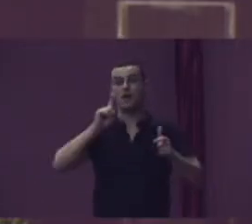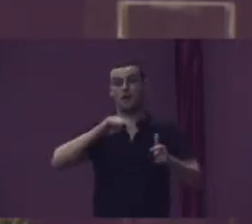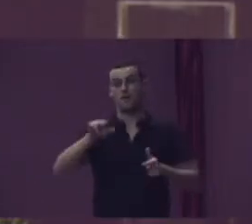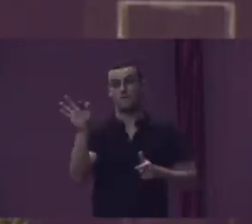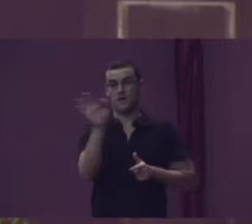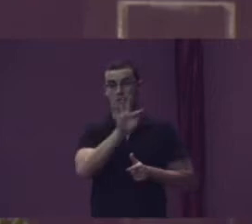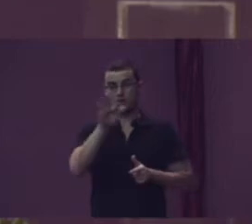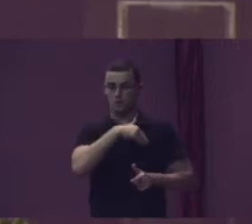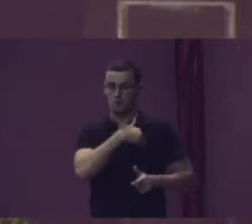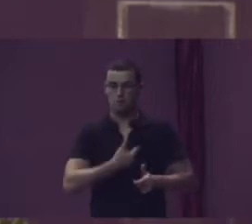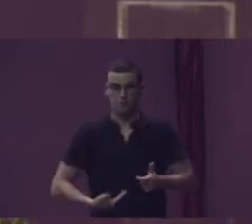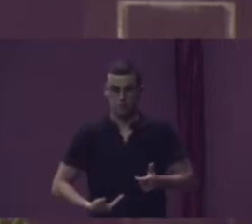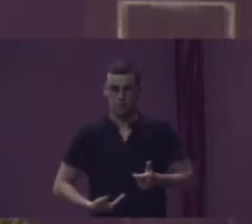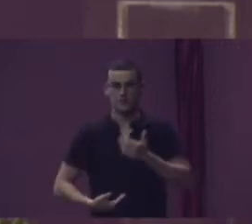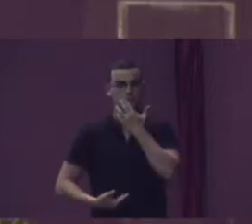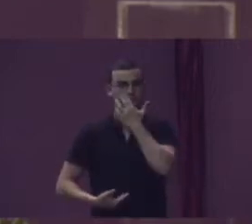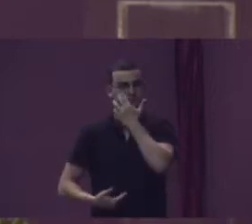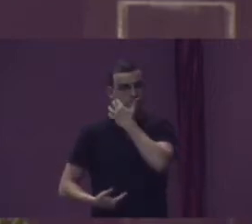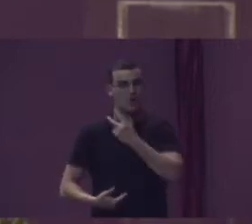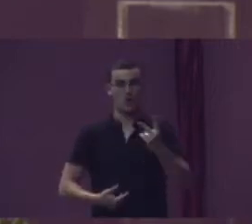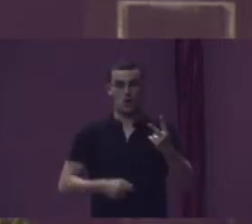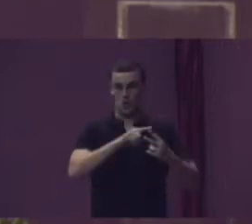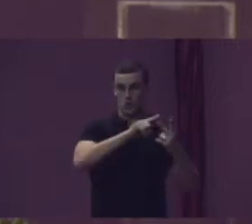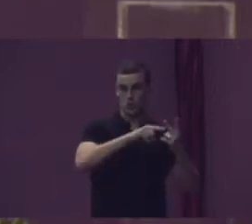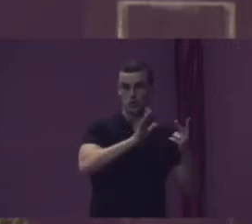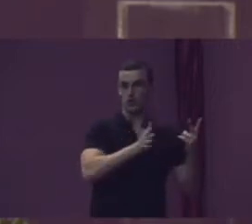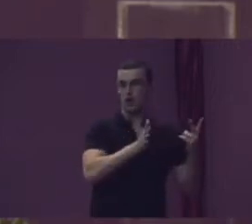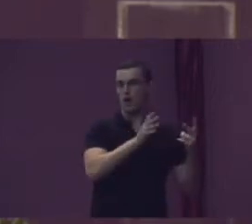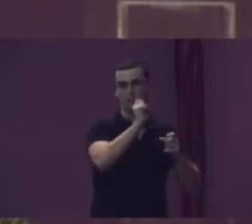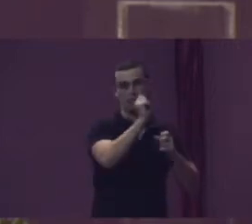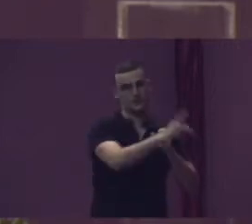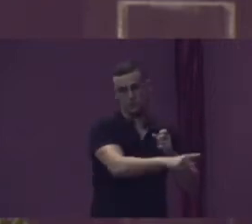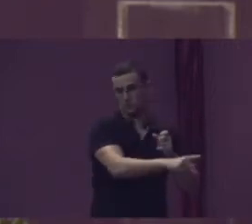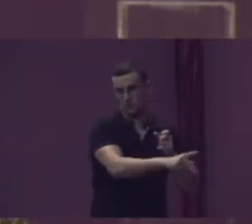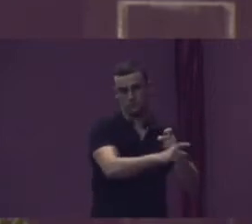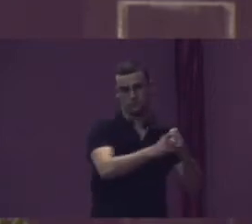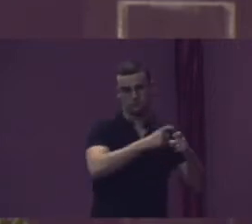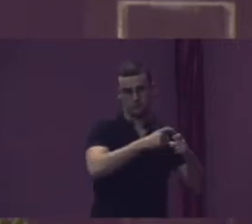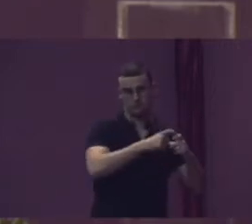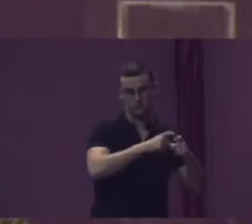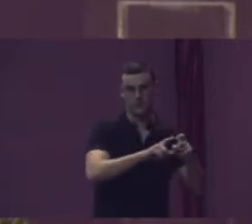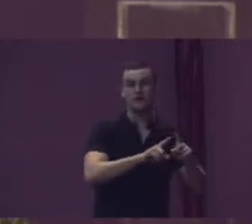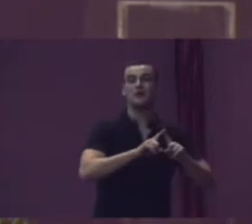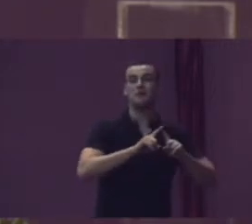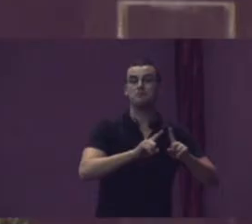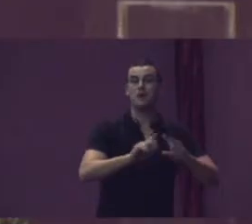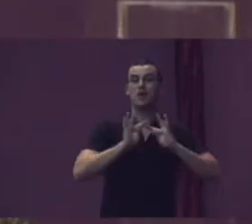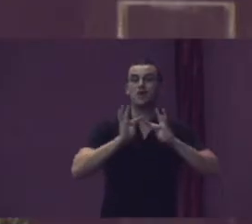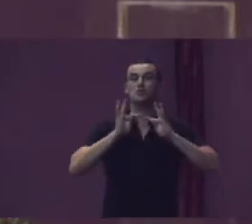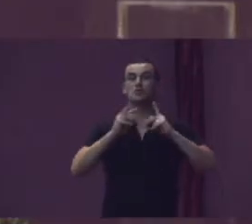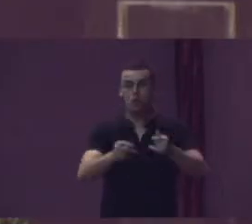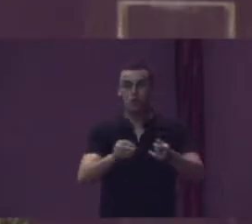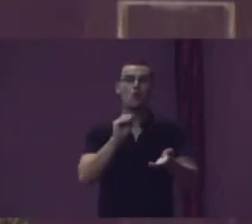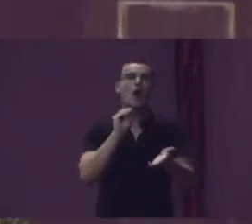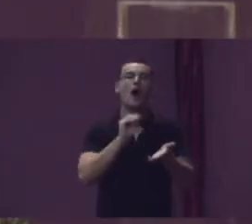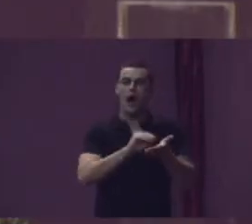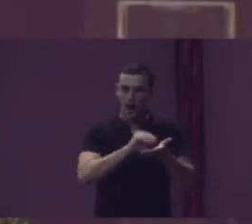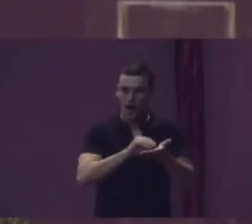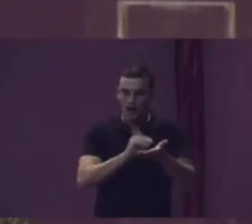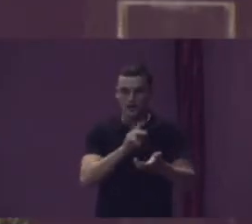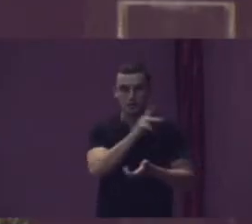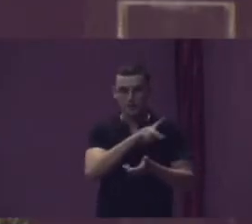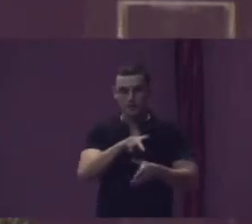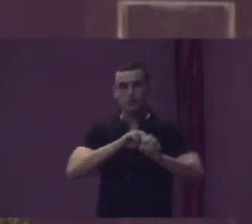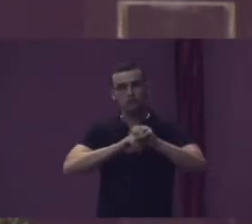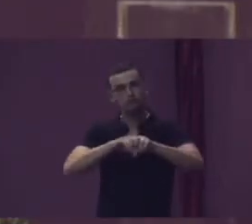públicas. 2 já tinham se aposentado da prática clínica, mas todos tinham atividade na formação de outros